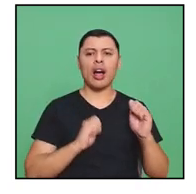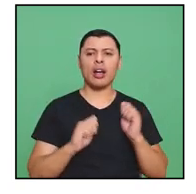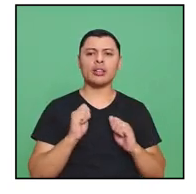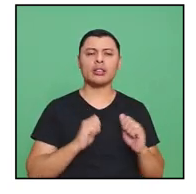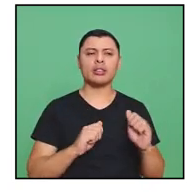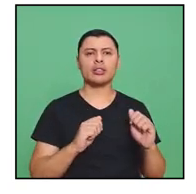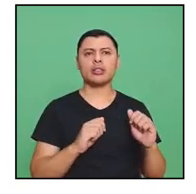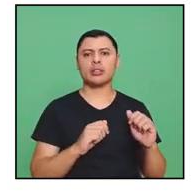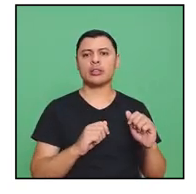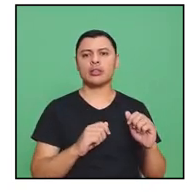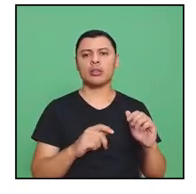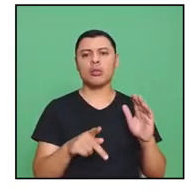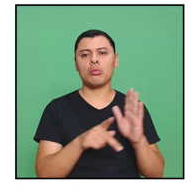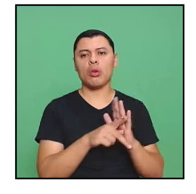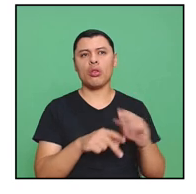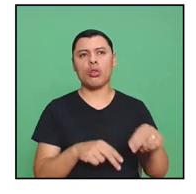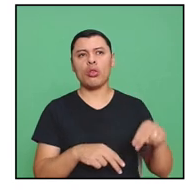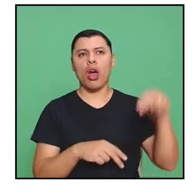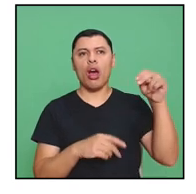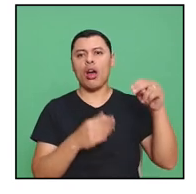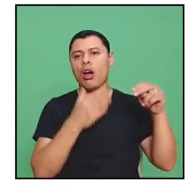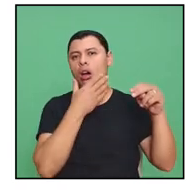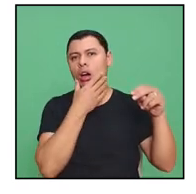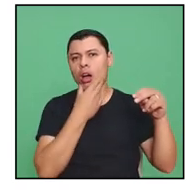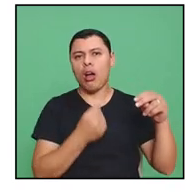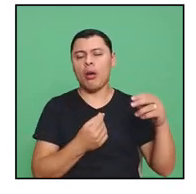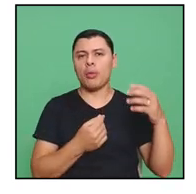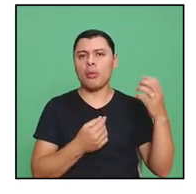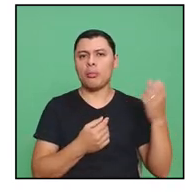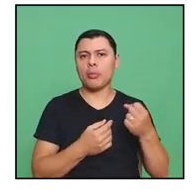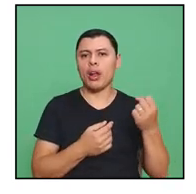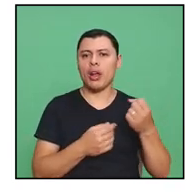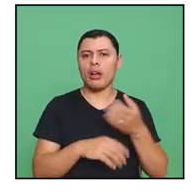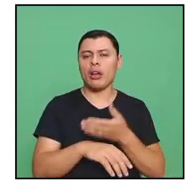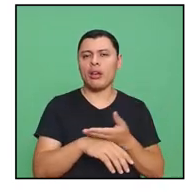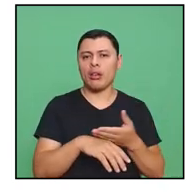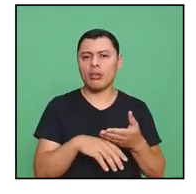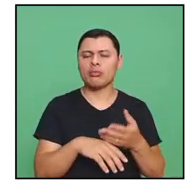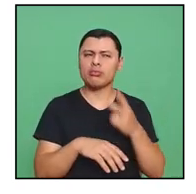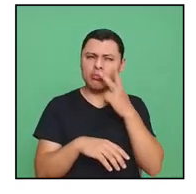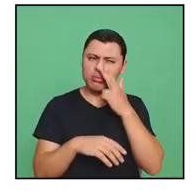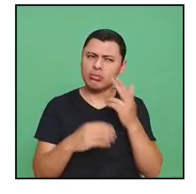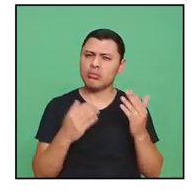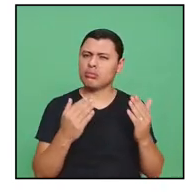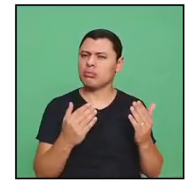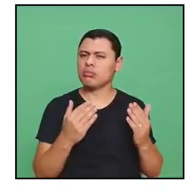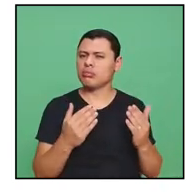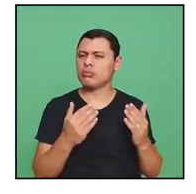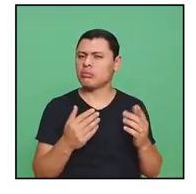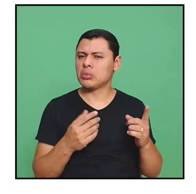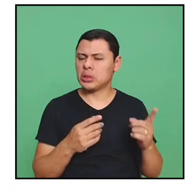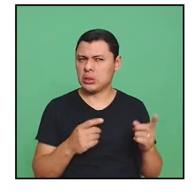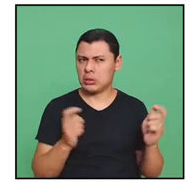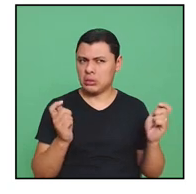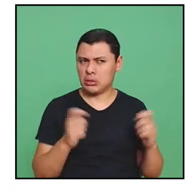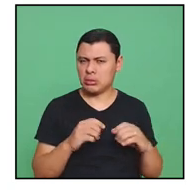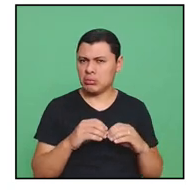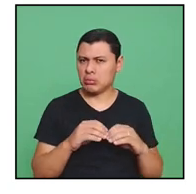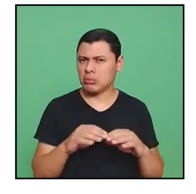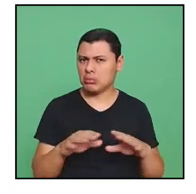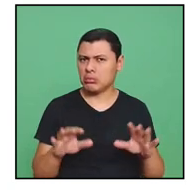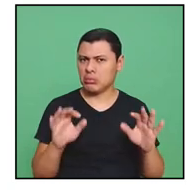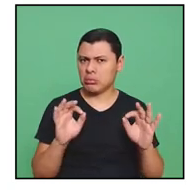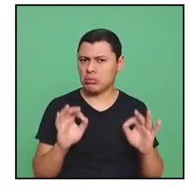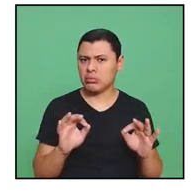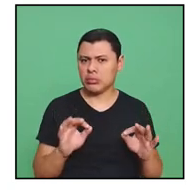norte, homens e brancos, fica uma certa dúvida, assim, sobre a capacidade de transformação. Então,